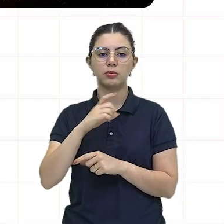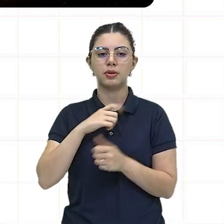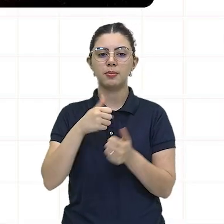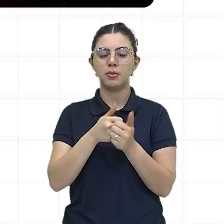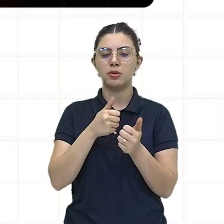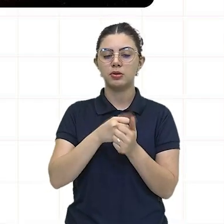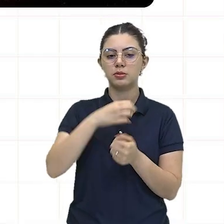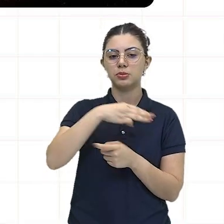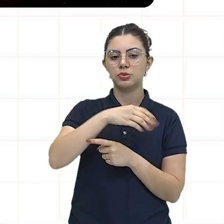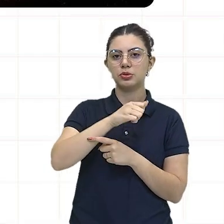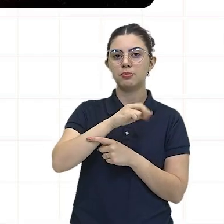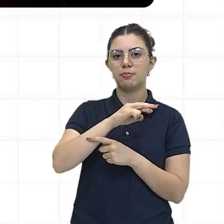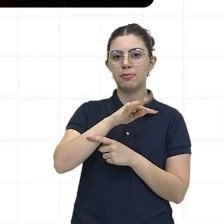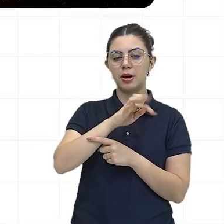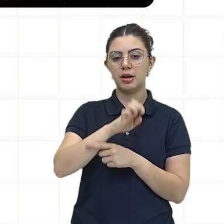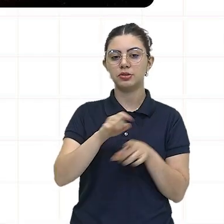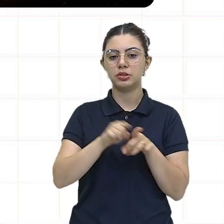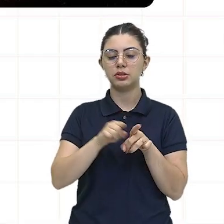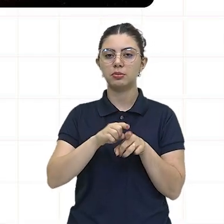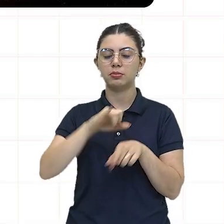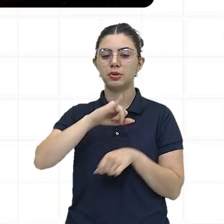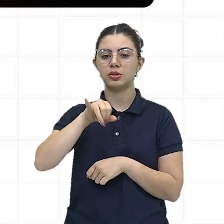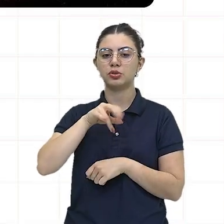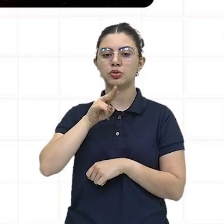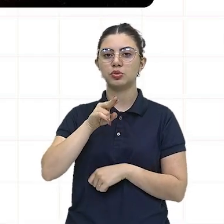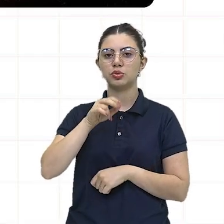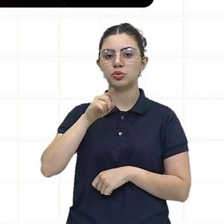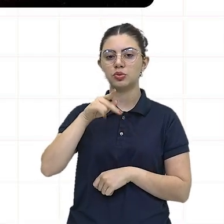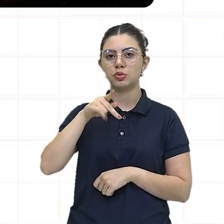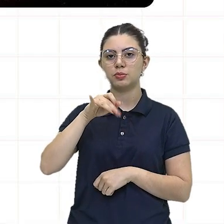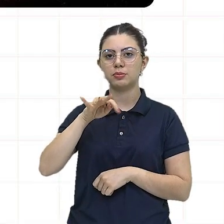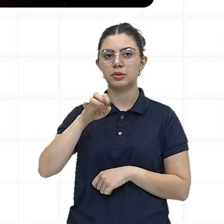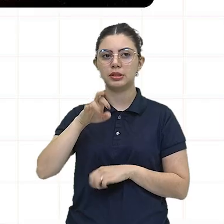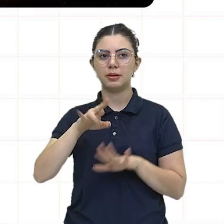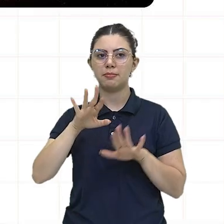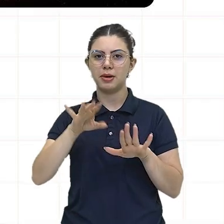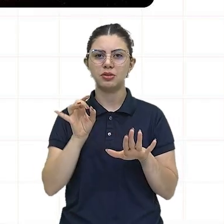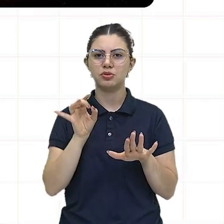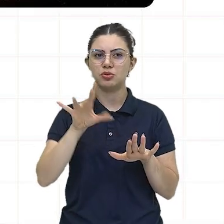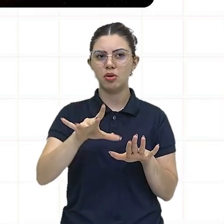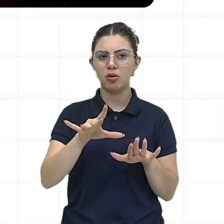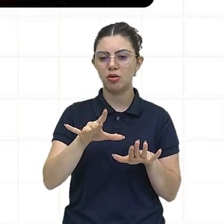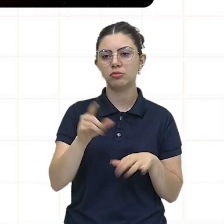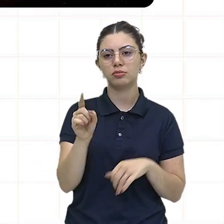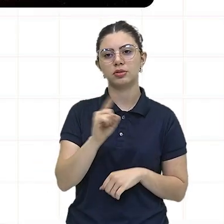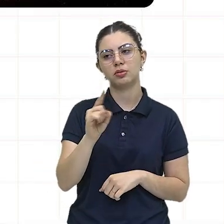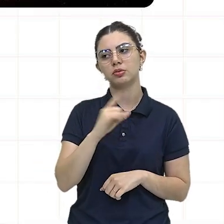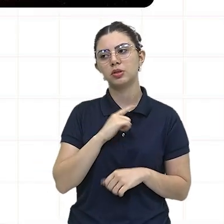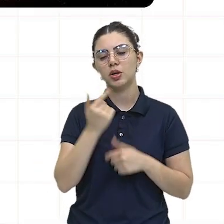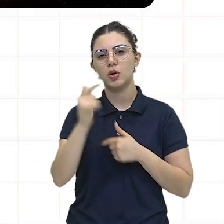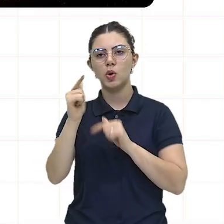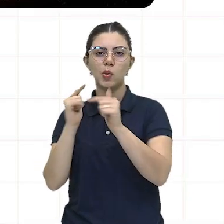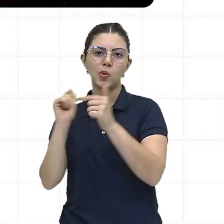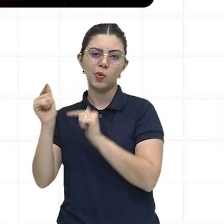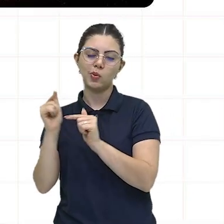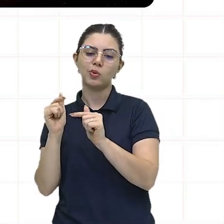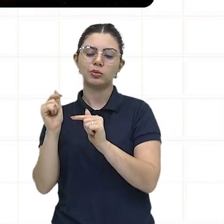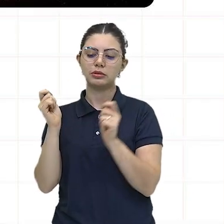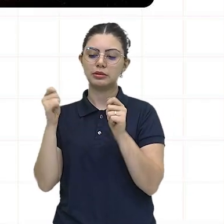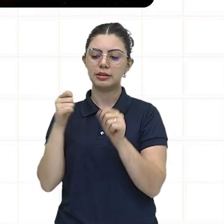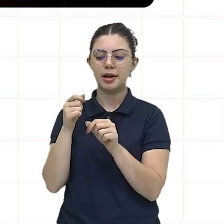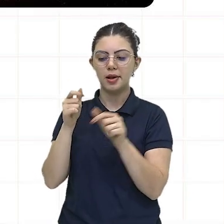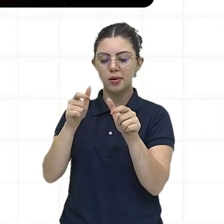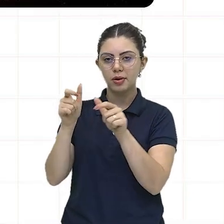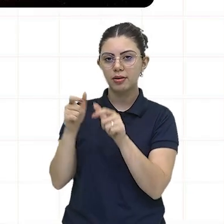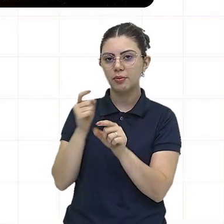Mas eles também são encontrados em outras regiões do sistema solar. Quando